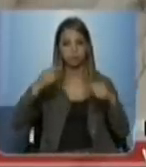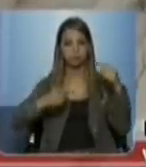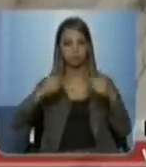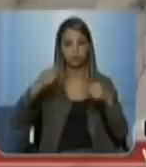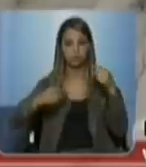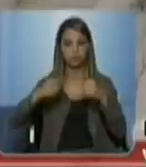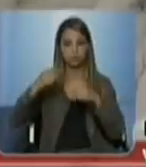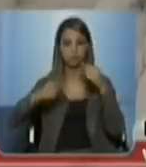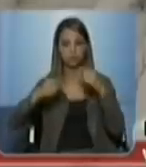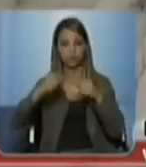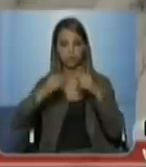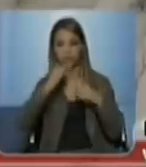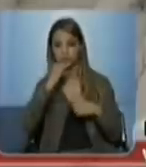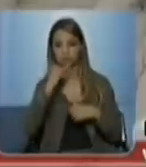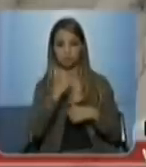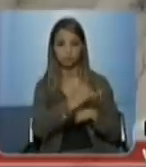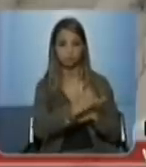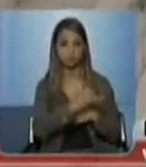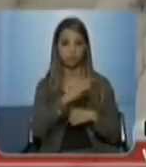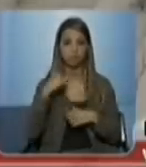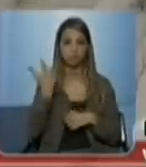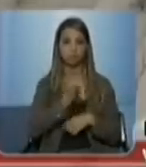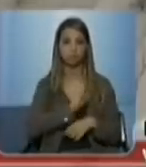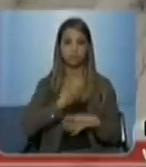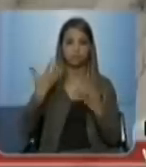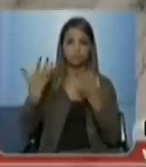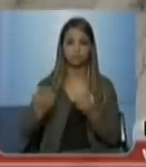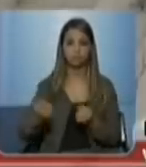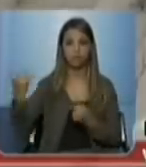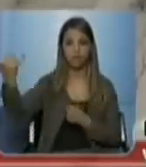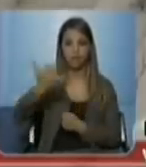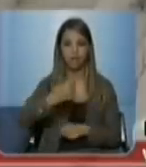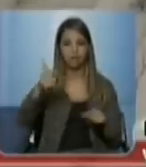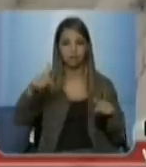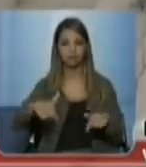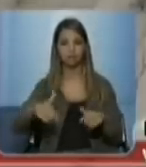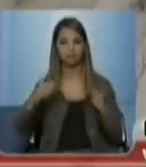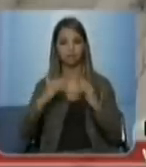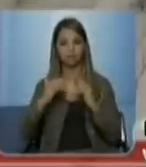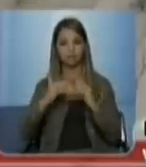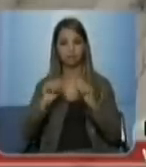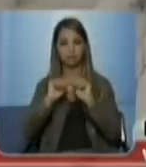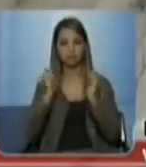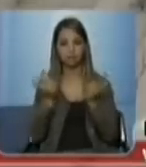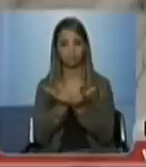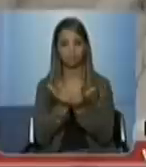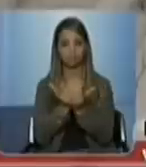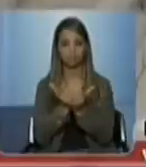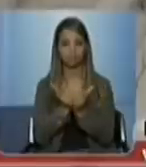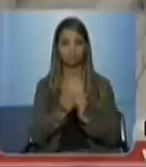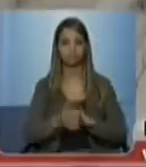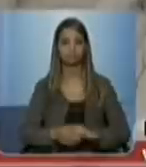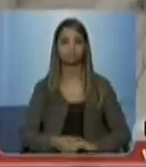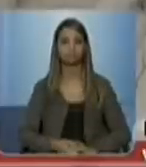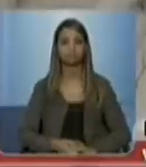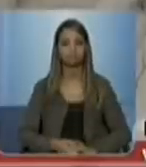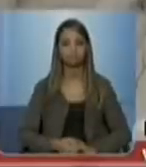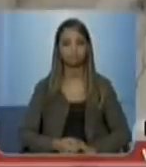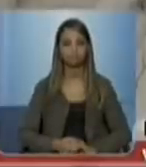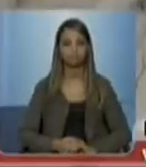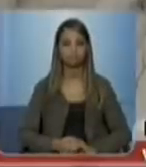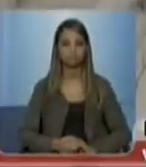as denúncias que nós estamos recebendo aqui no nosso gabinete da Assembleia Legislativa em relação